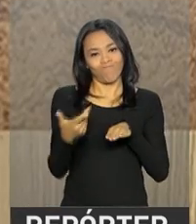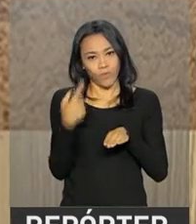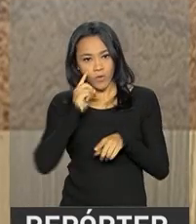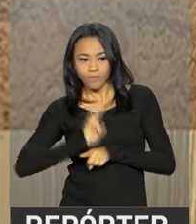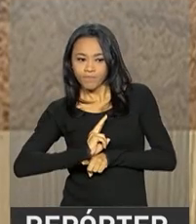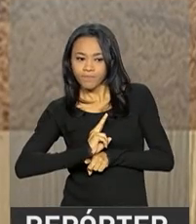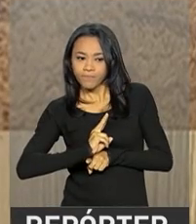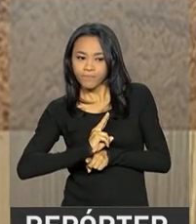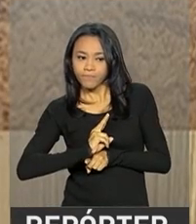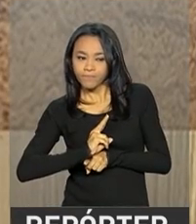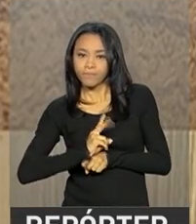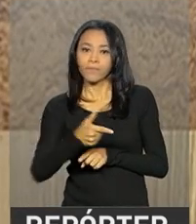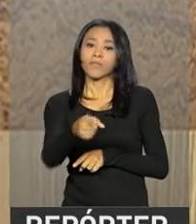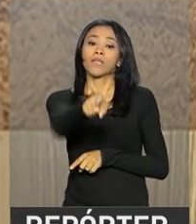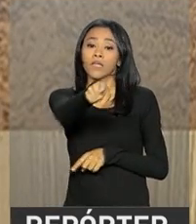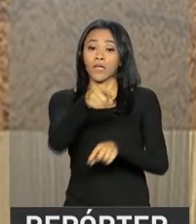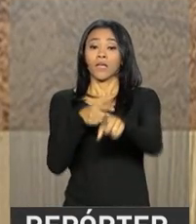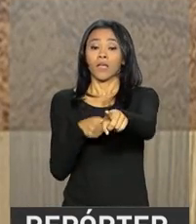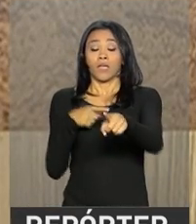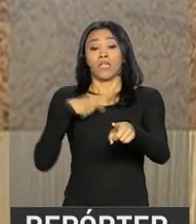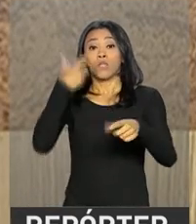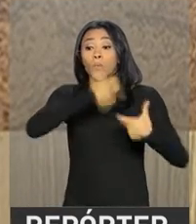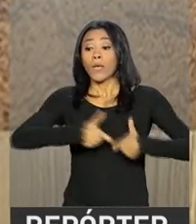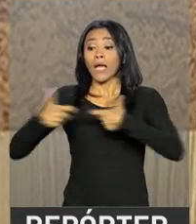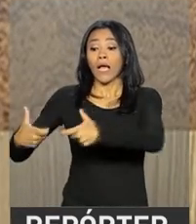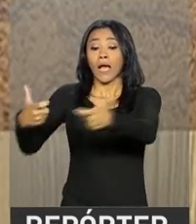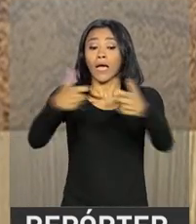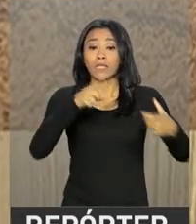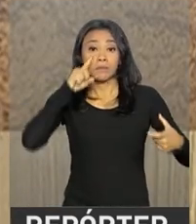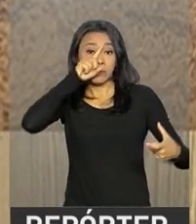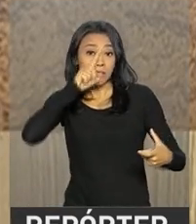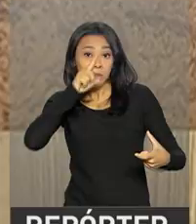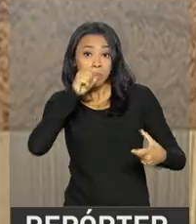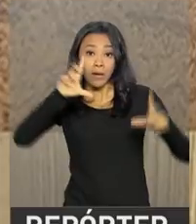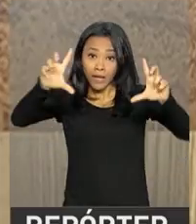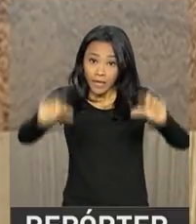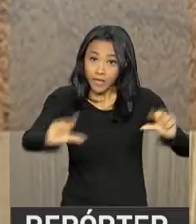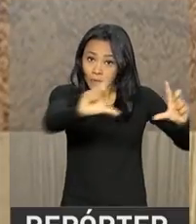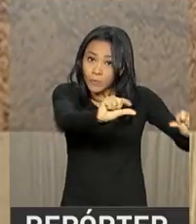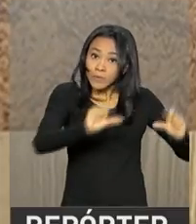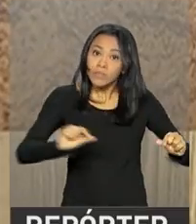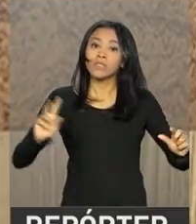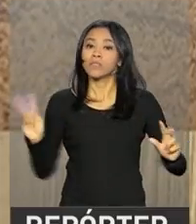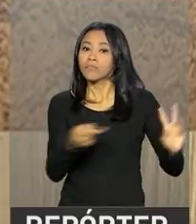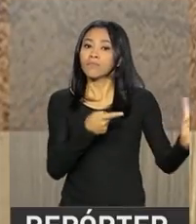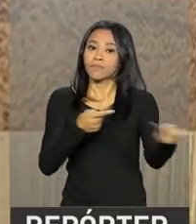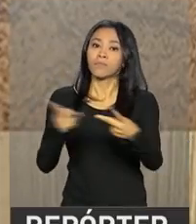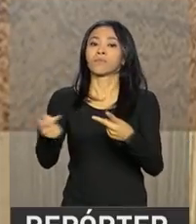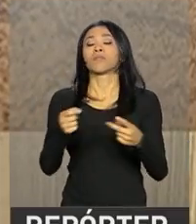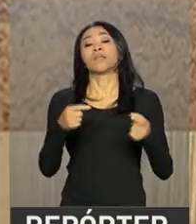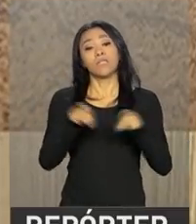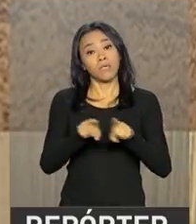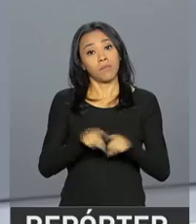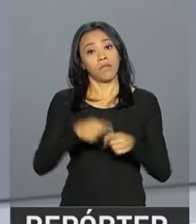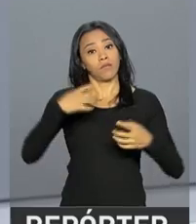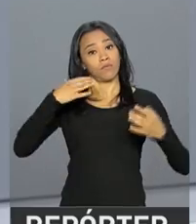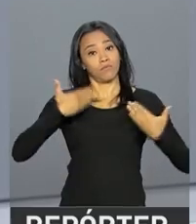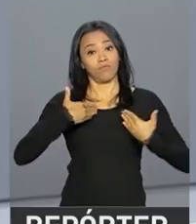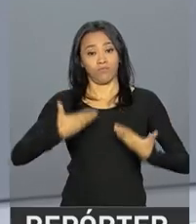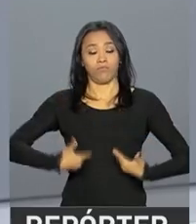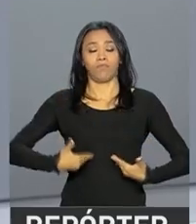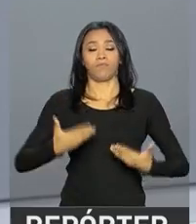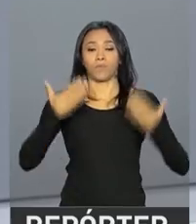colocou o policiamento em trechos críticos horários críticos para diminuir a incidência de acidentes ou daqueles comportamentos que causam acidentes